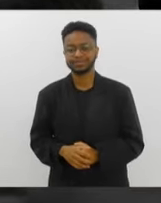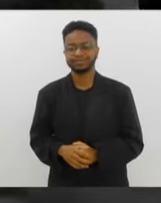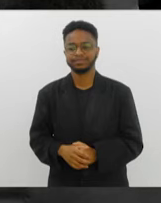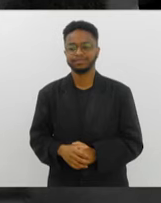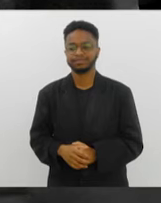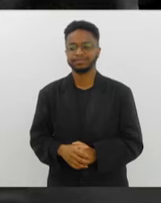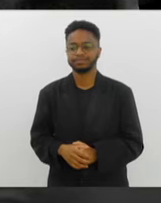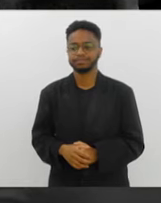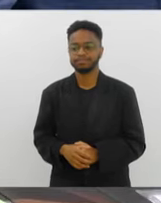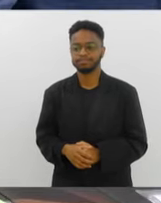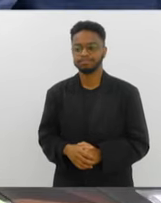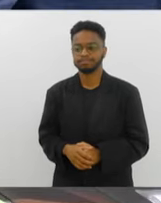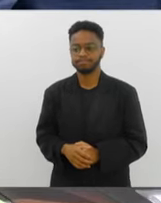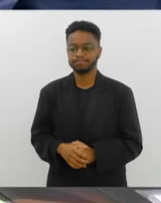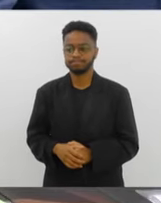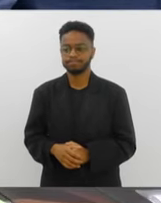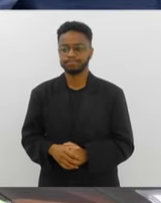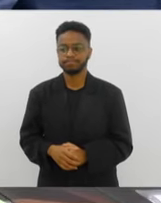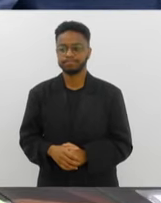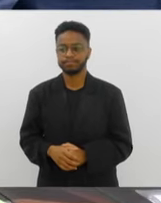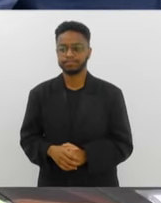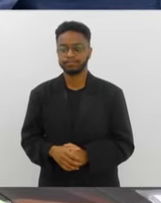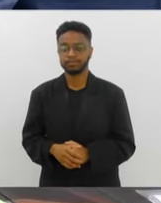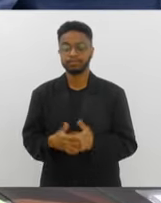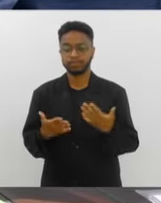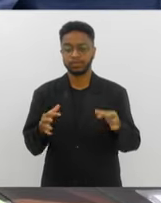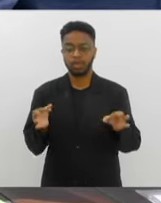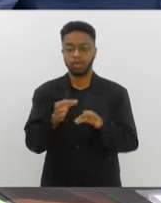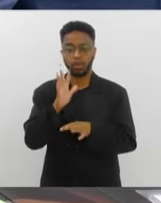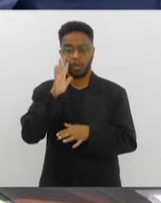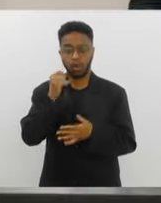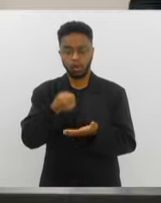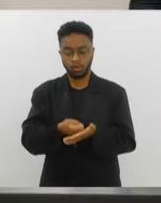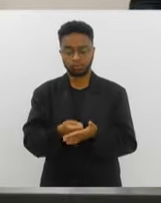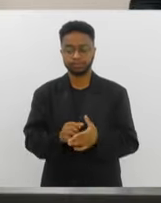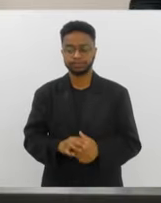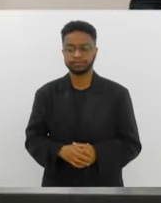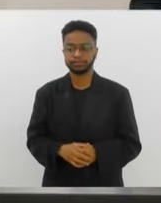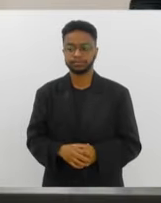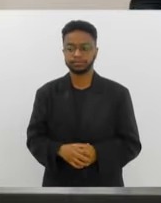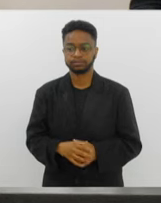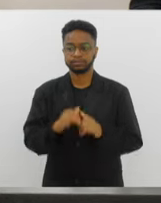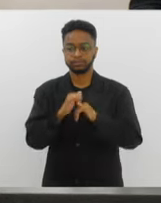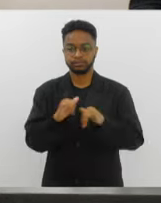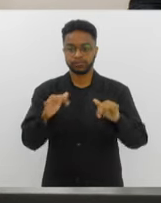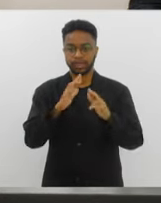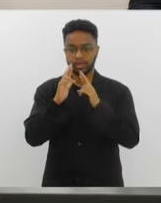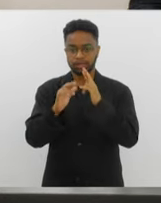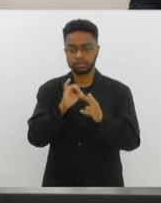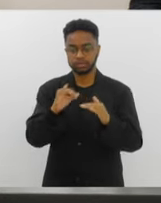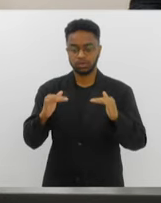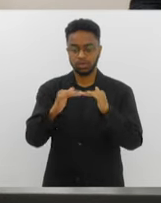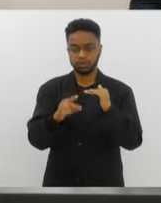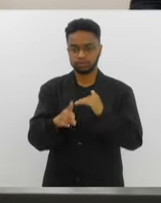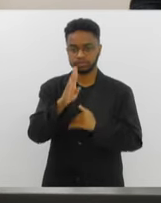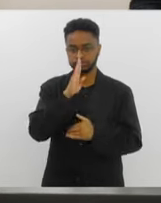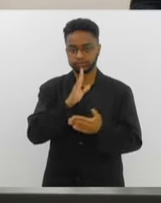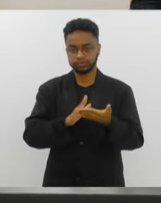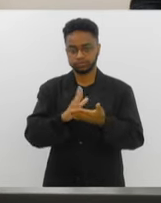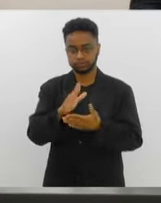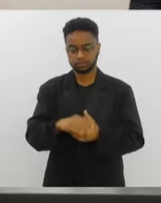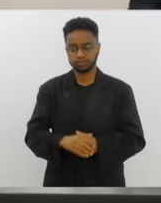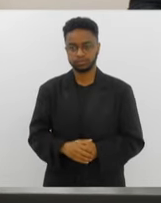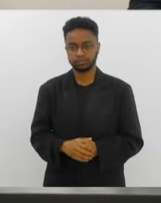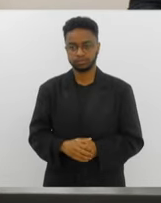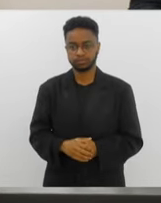sobre isso. Mal então, falando é que vale o decidido. Então, proclamo o resultado. Os senhores que aprovam a permanência como estão, aprovado